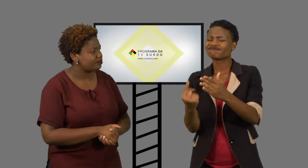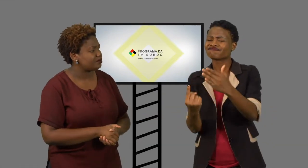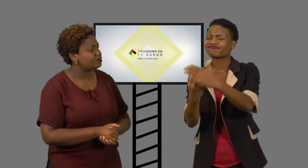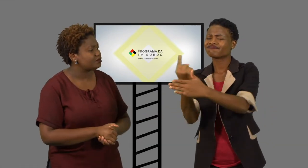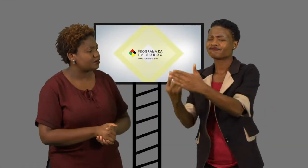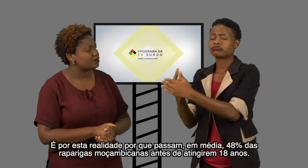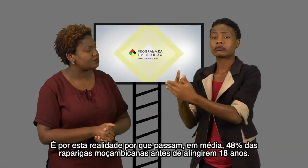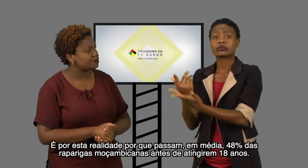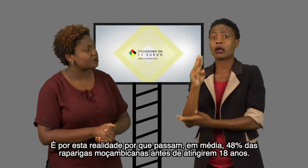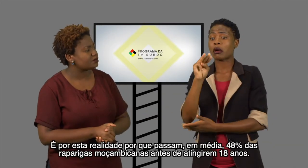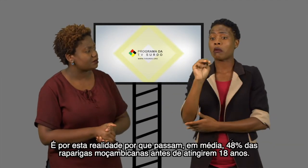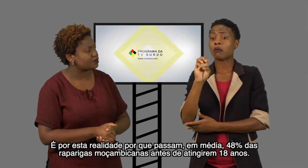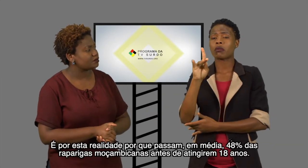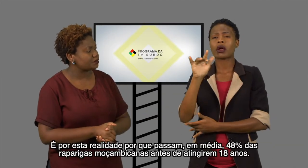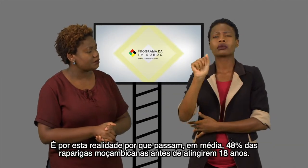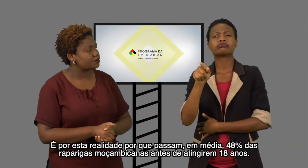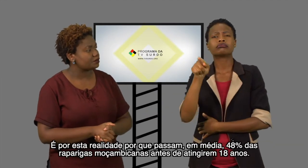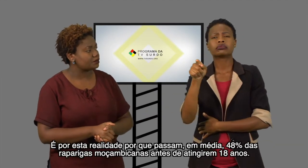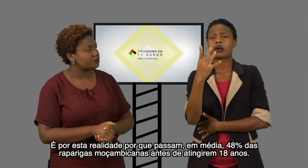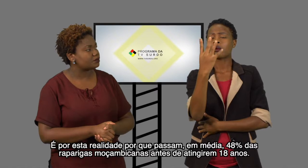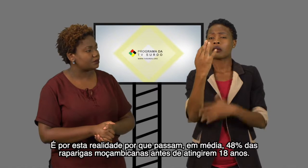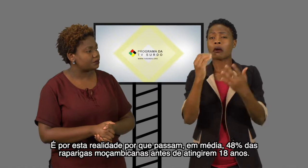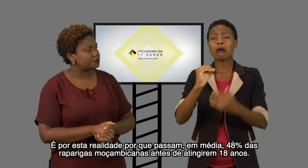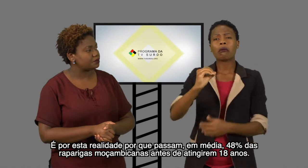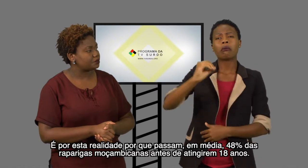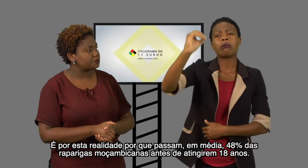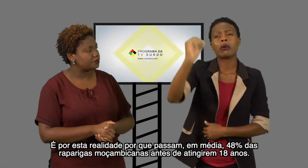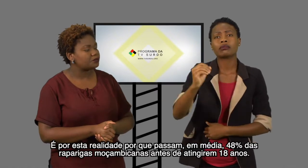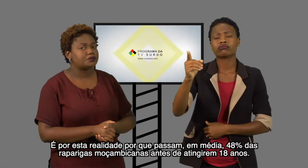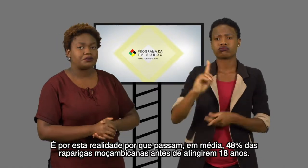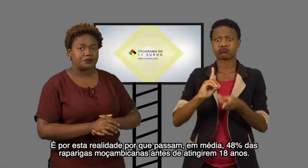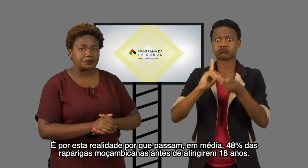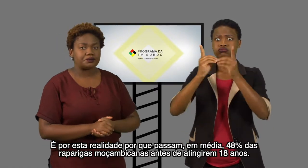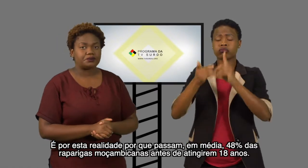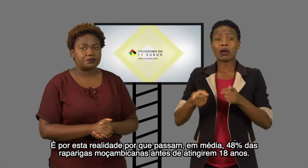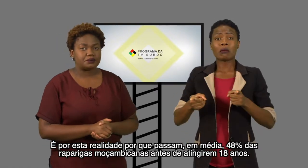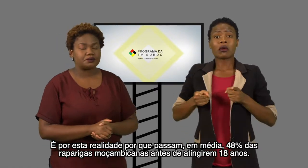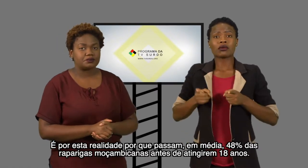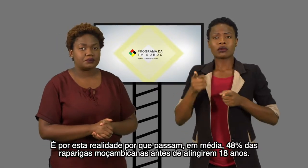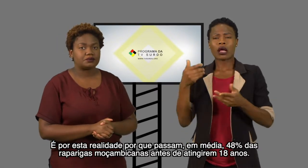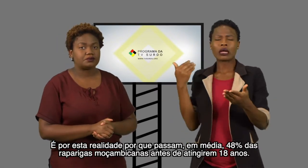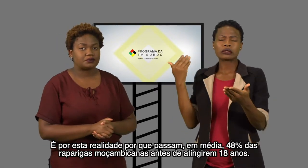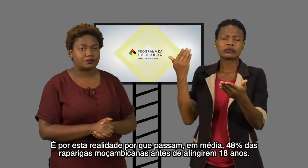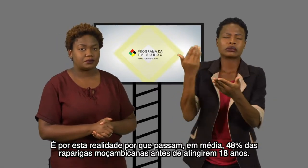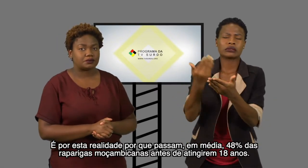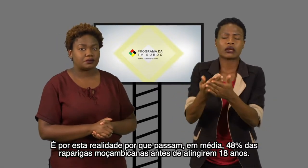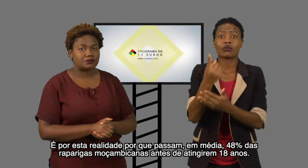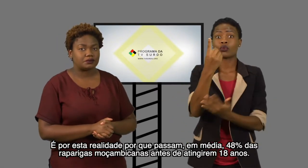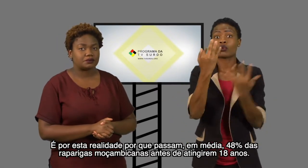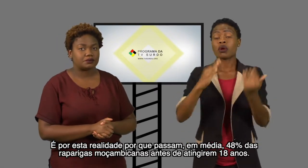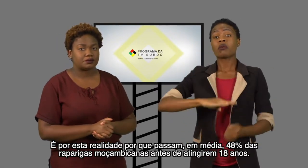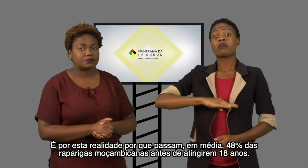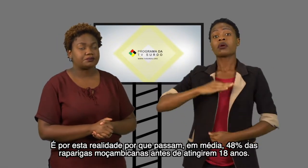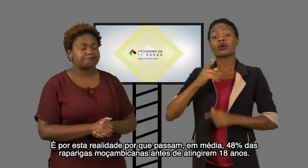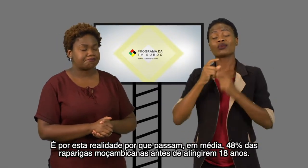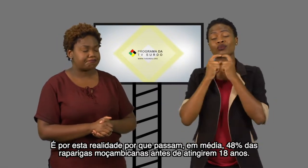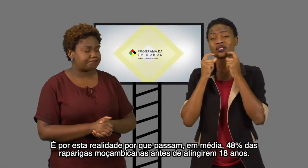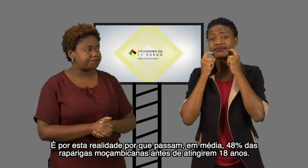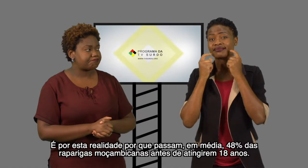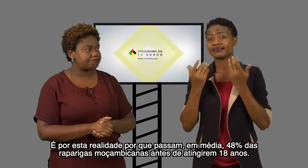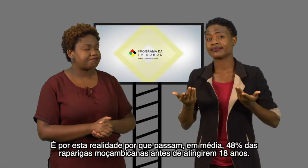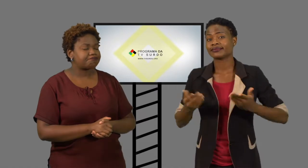É por esta realidade porque passam, em média, 48% das raparigas moçambicanas antes de atingirem 18